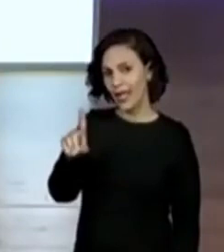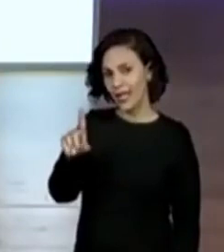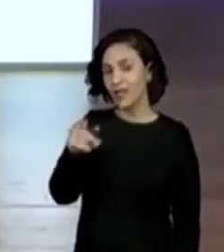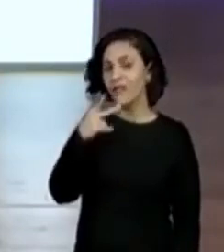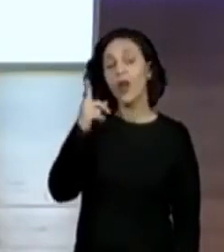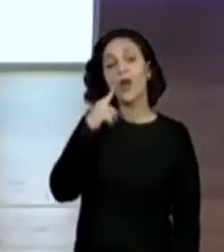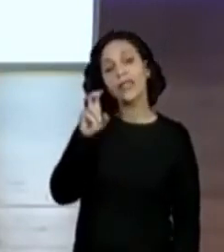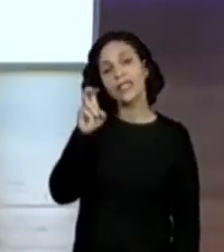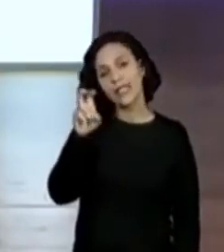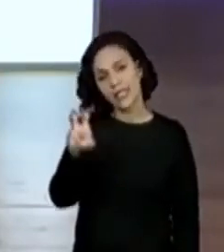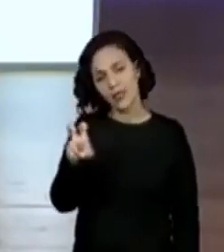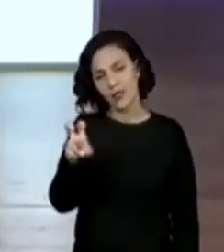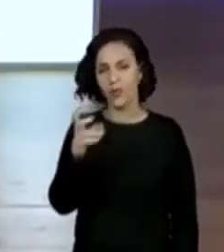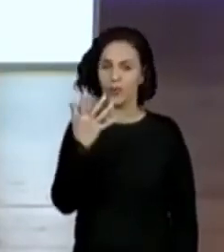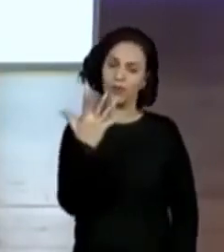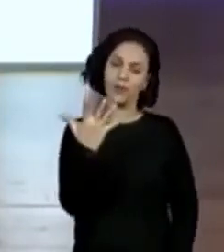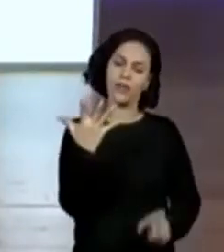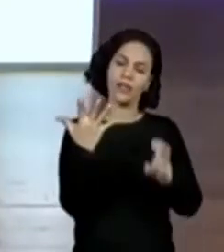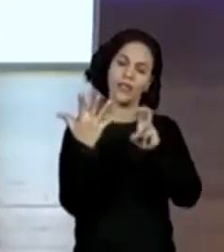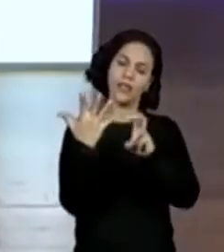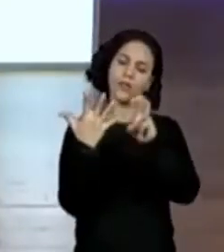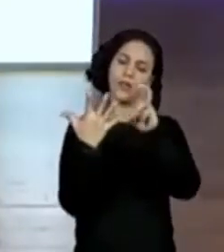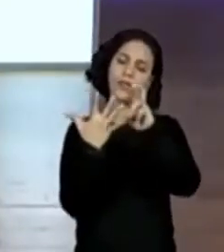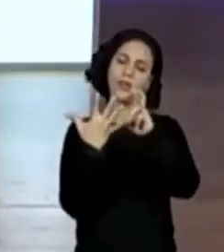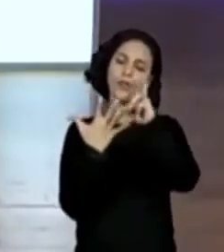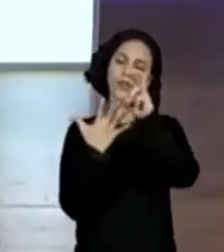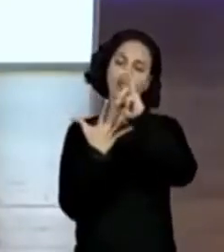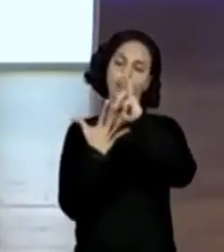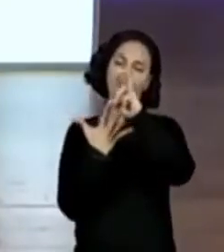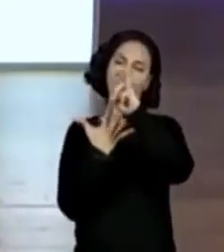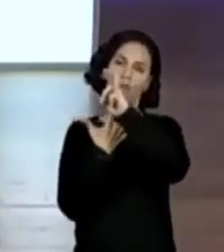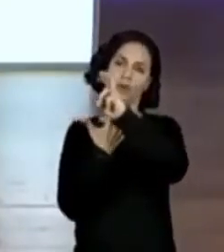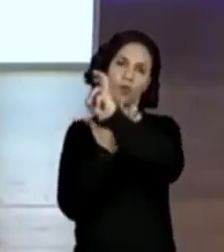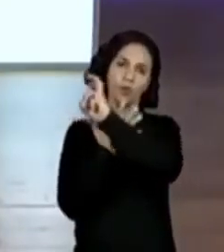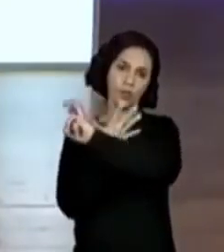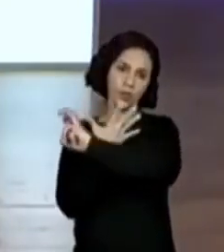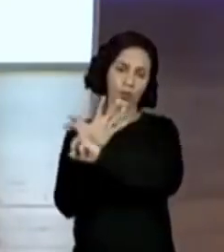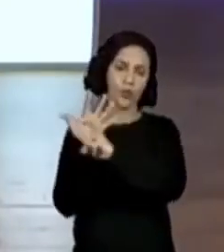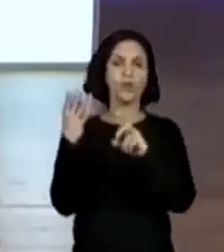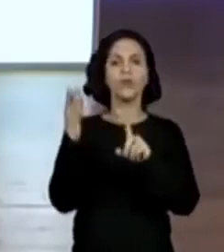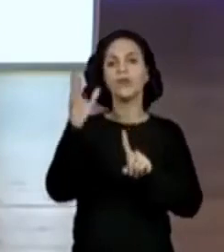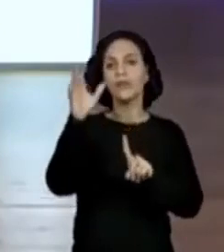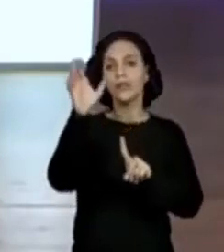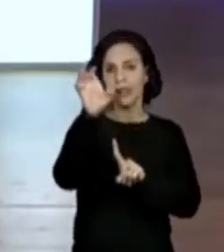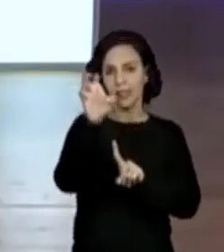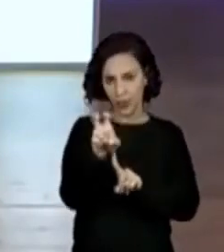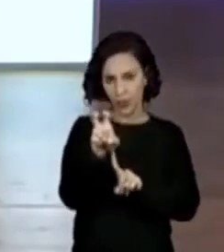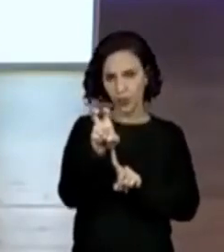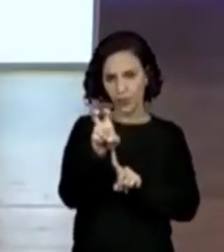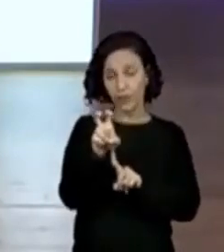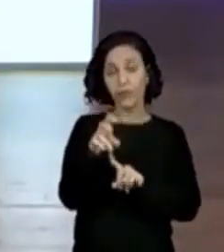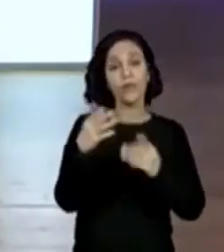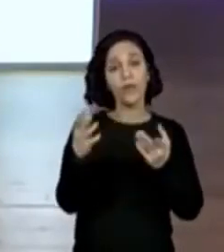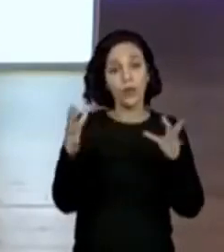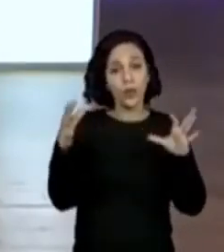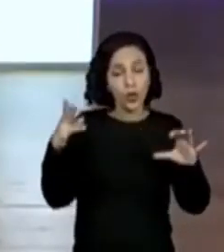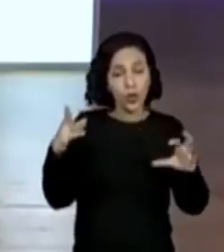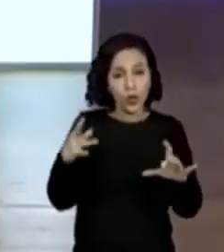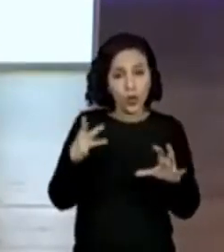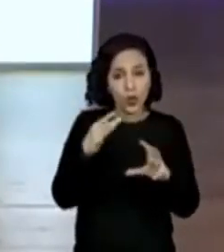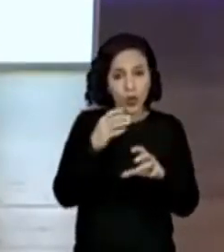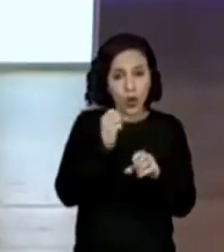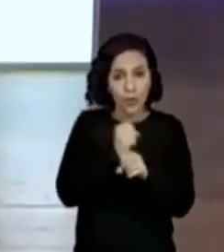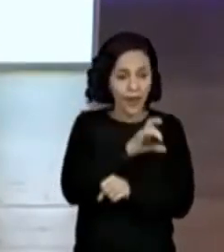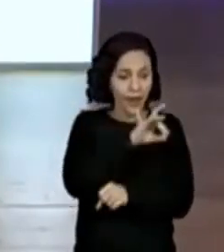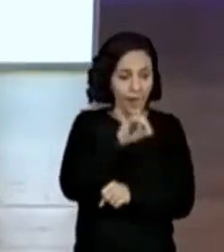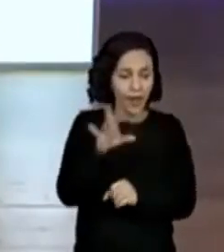mais 5, mais 5, mais 5, mais 5, mais 5. Então, é só eu somar a quantidade de caquis de todas